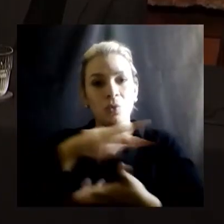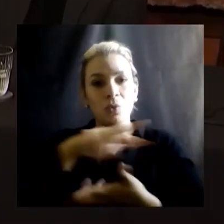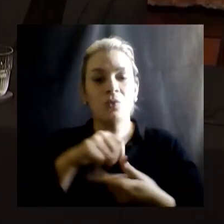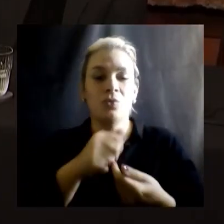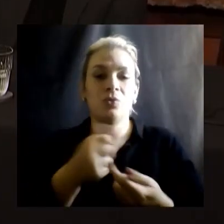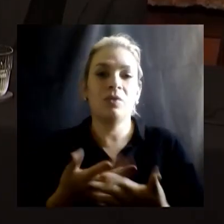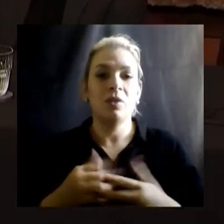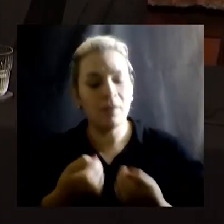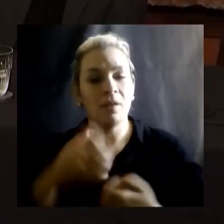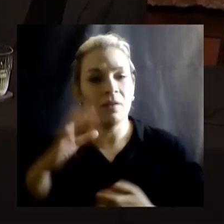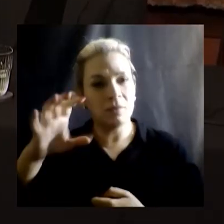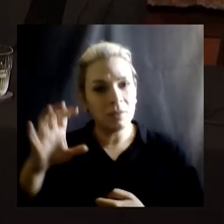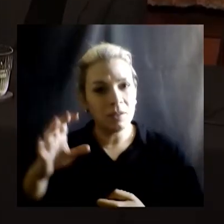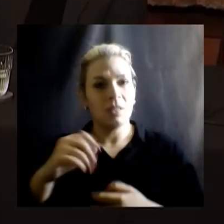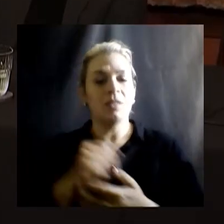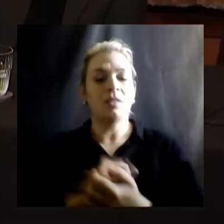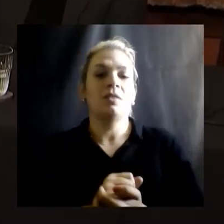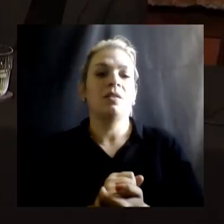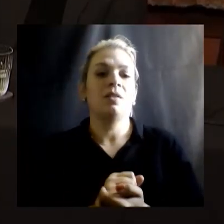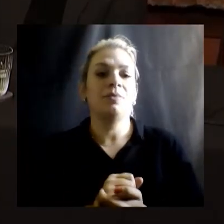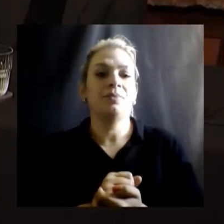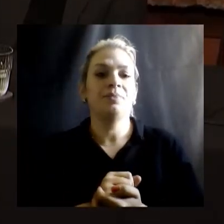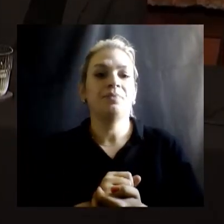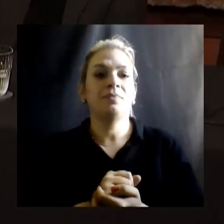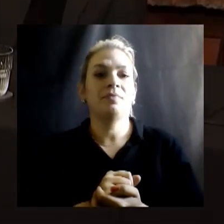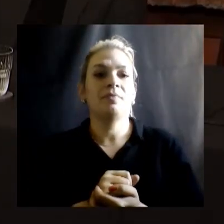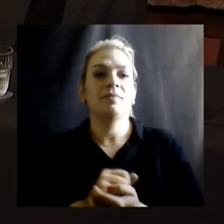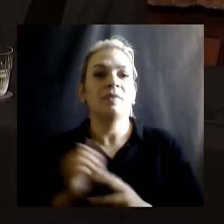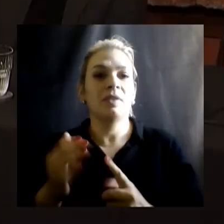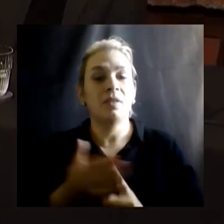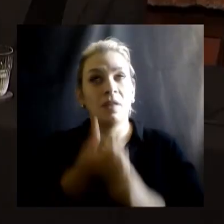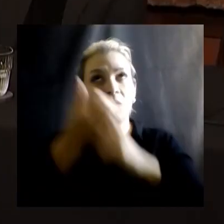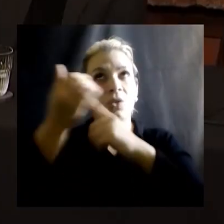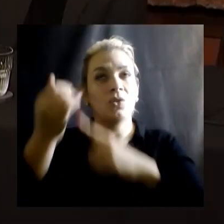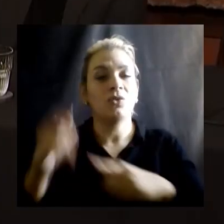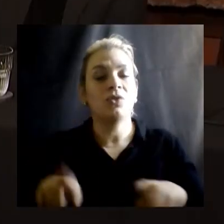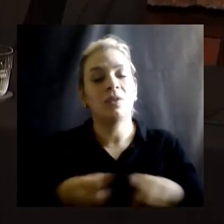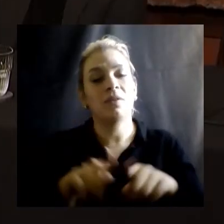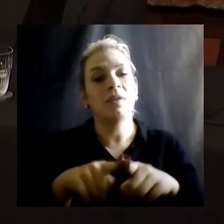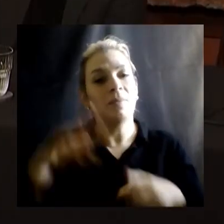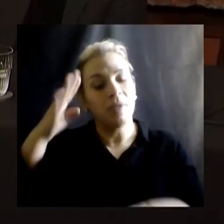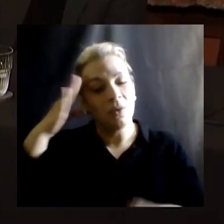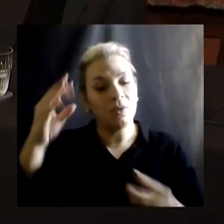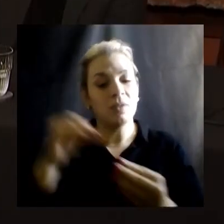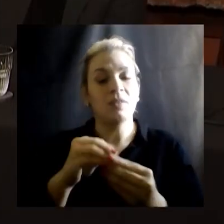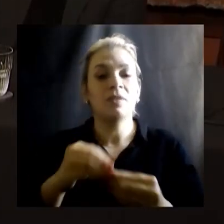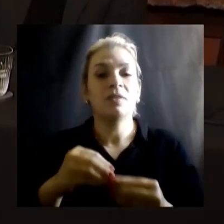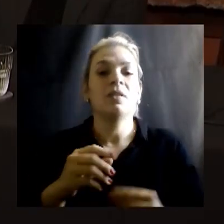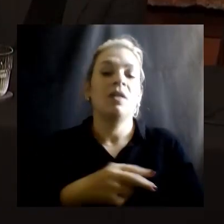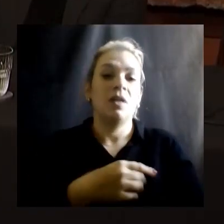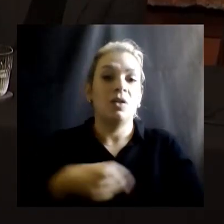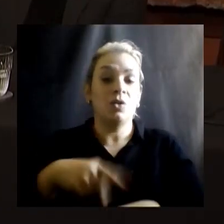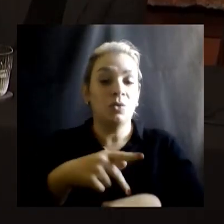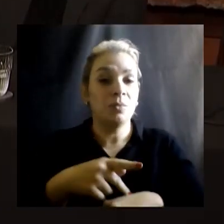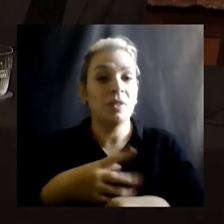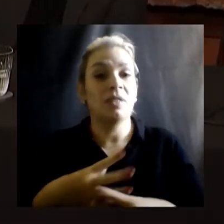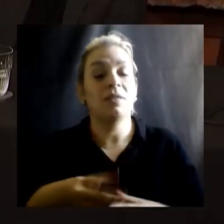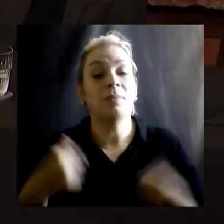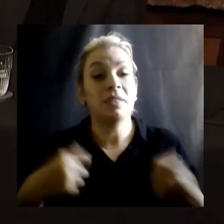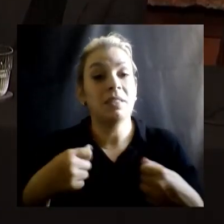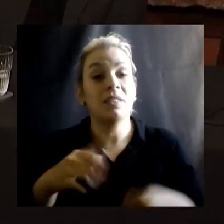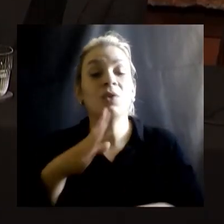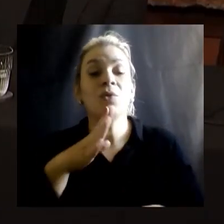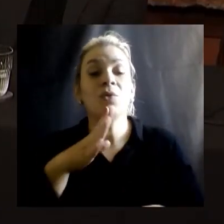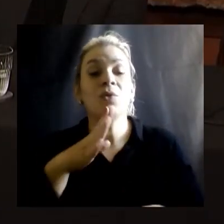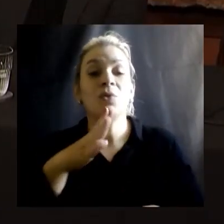e a soberania. É reconhecer que o desenvolvimento do país depende da capacidade de produzir conhecimento, de formar